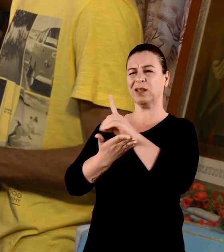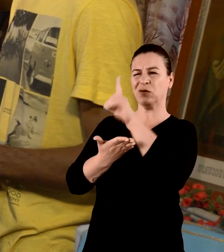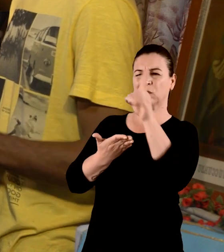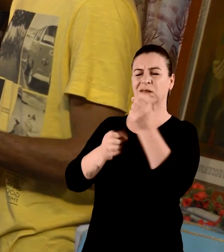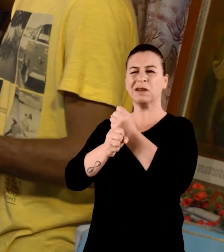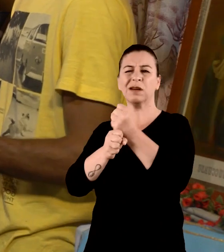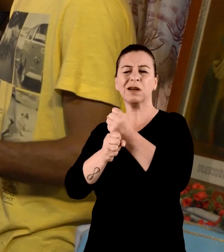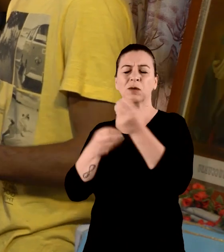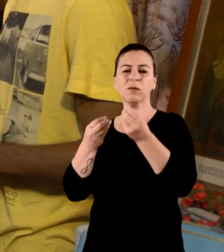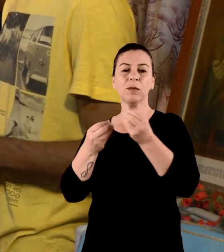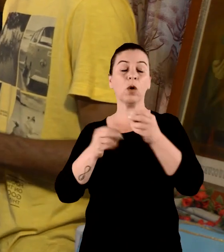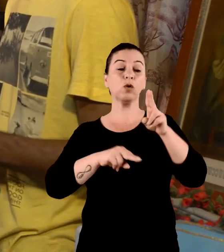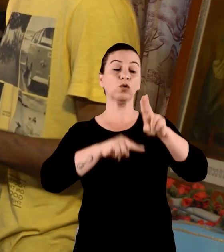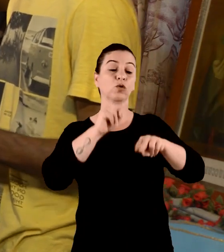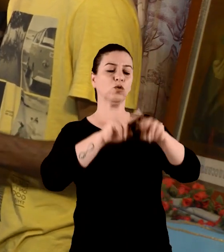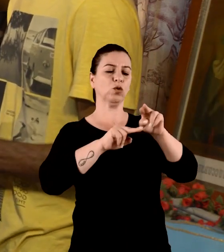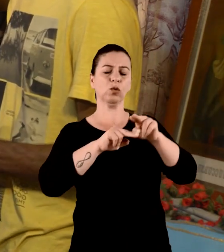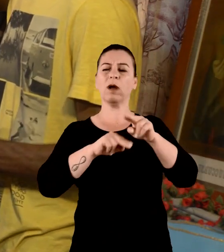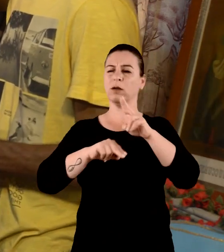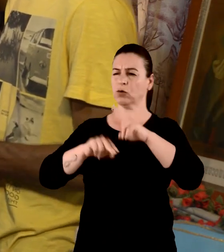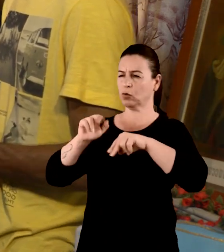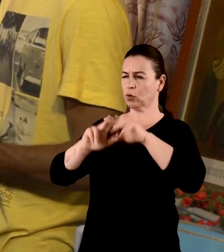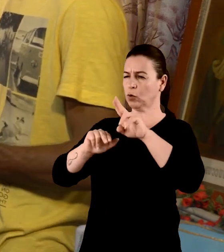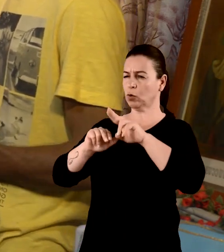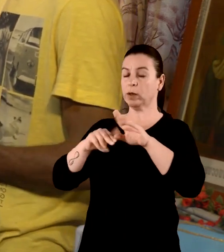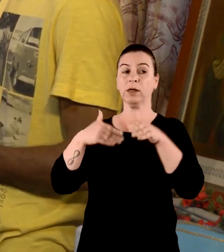acontece assim, tem uma data todo ano? Junho,